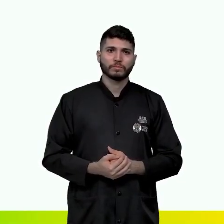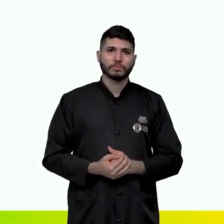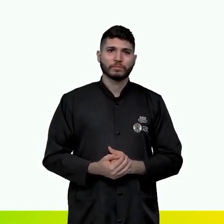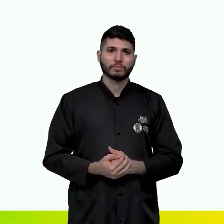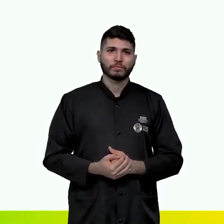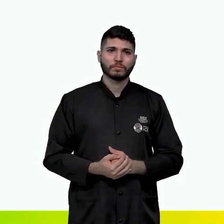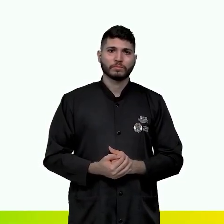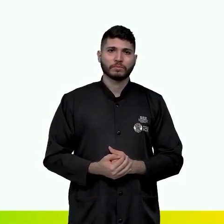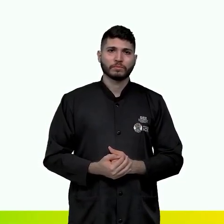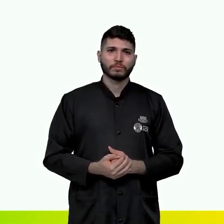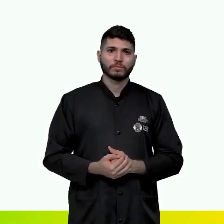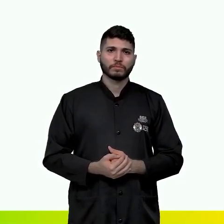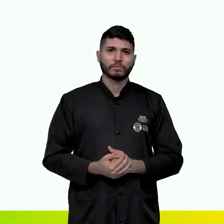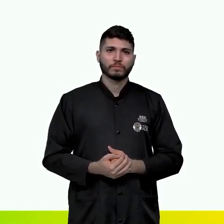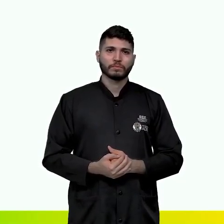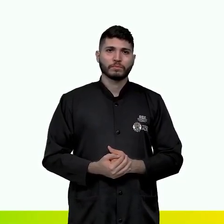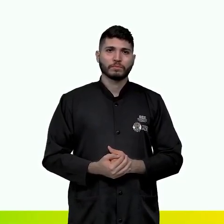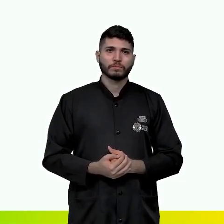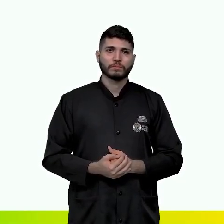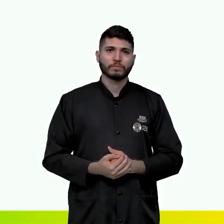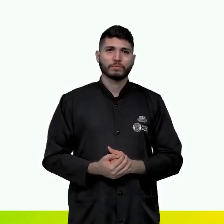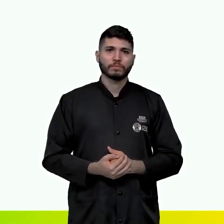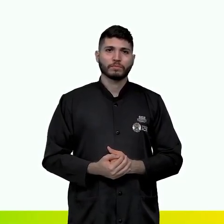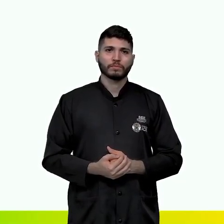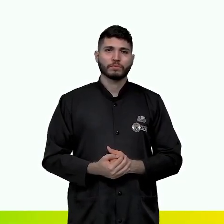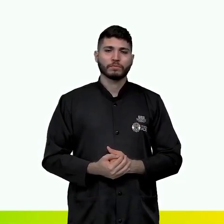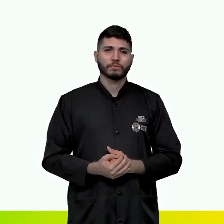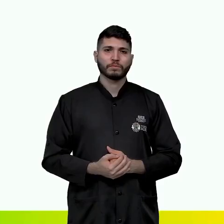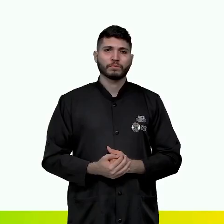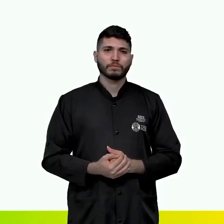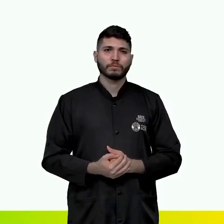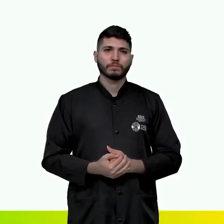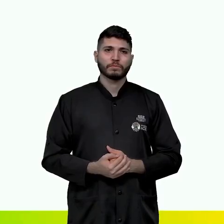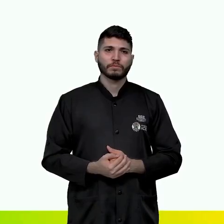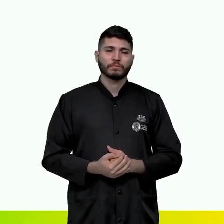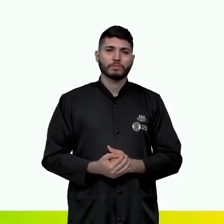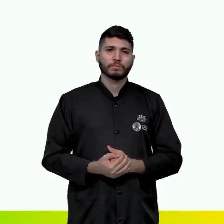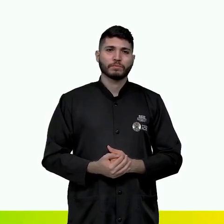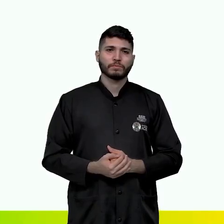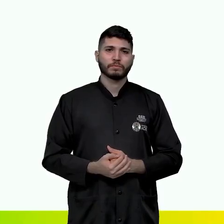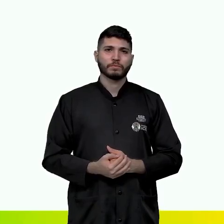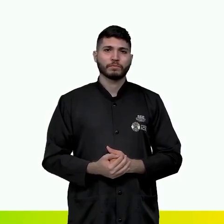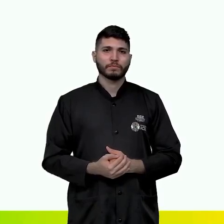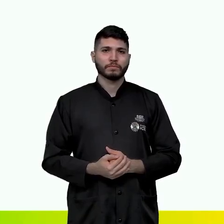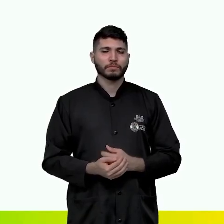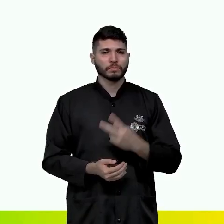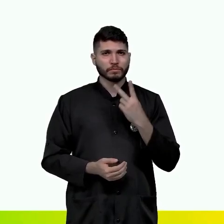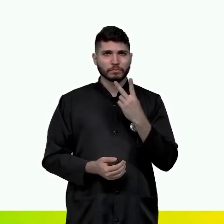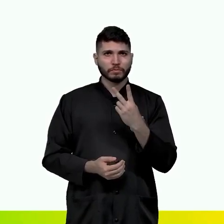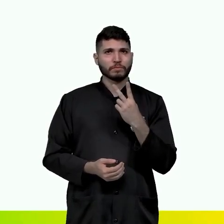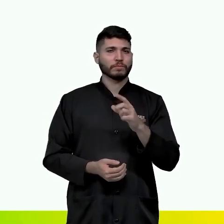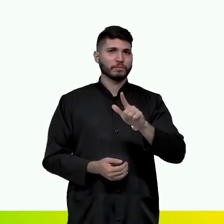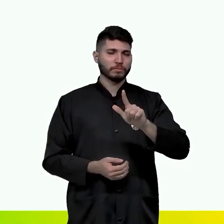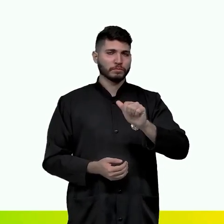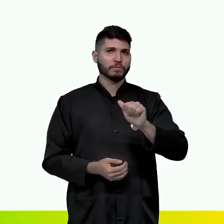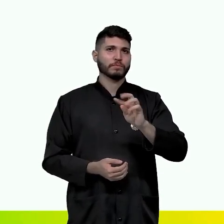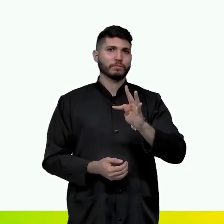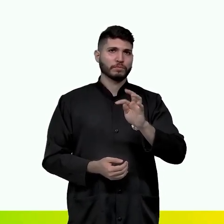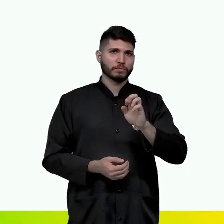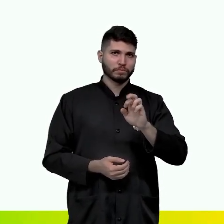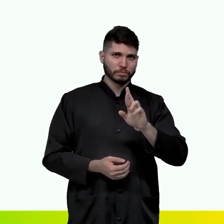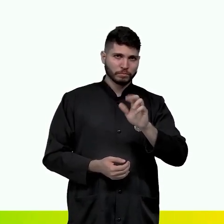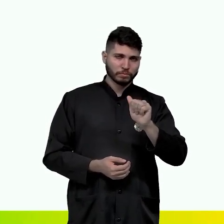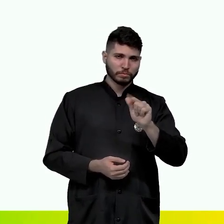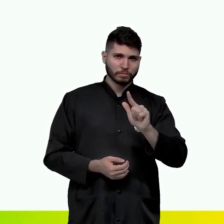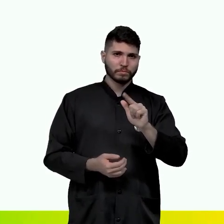Então, lateral maior. Vou colocar aqui, lateral maior. Nós temos também duas. E quais são as